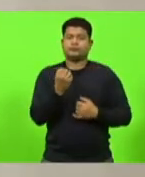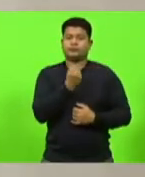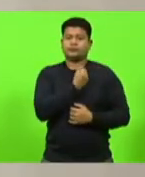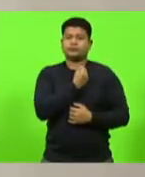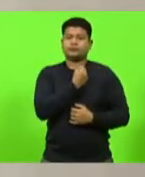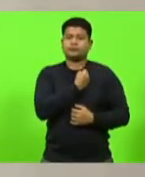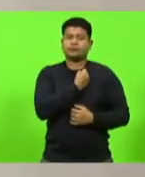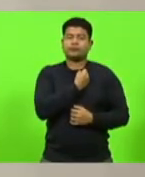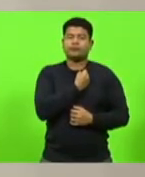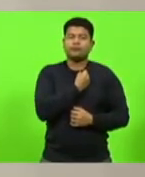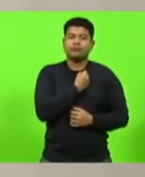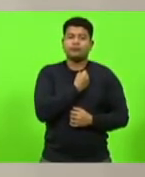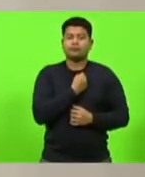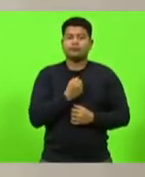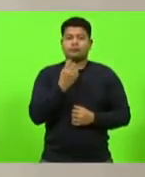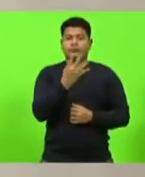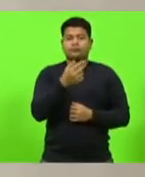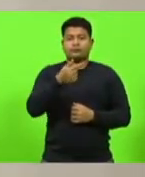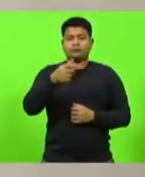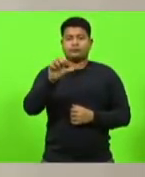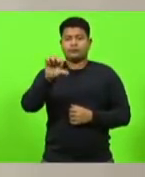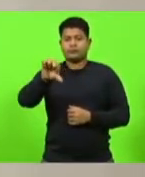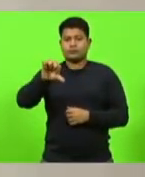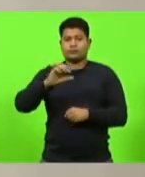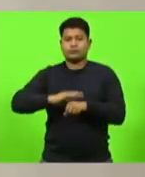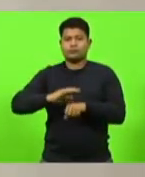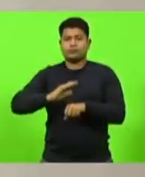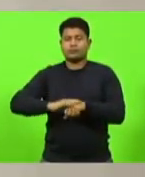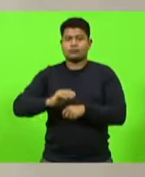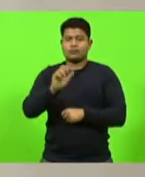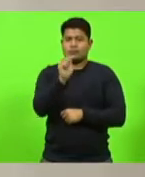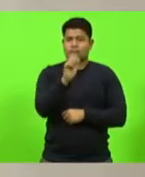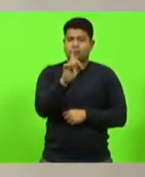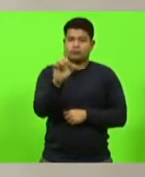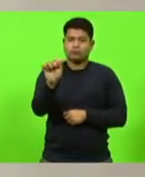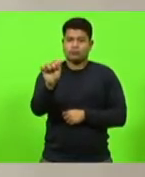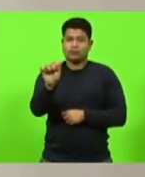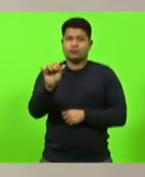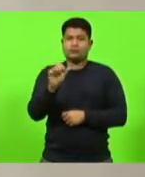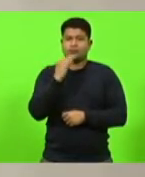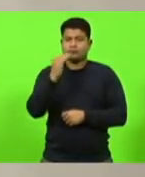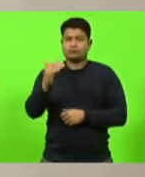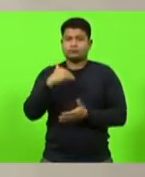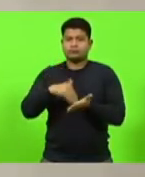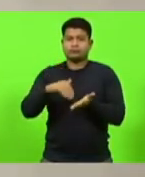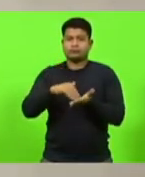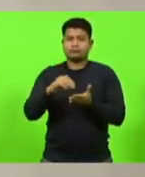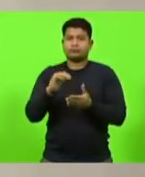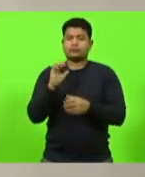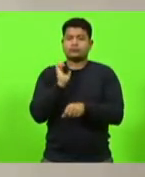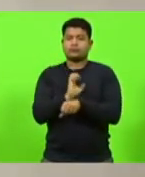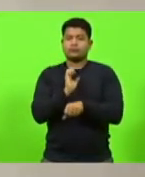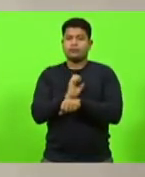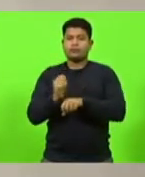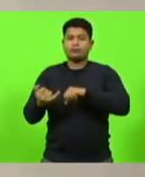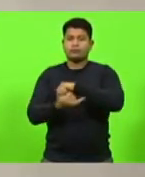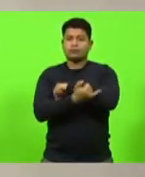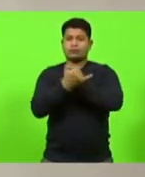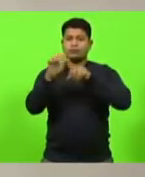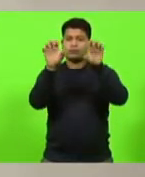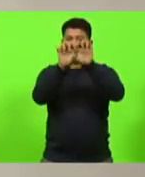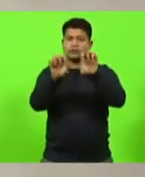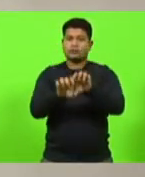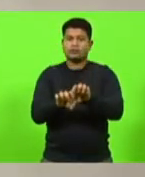informação número 479, autor, deputada Ada Faraco de Luca, solicitando ao secretário de Estado da Infraestrutura